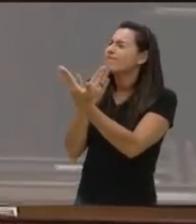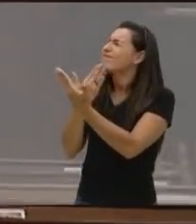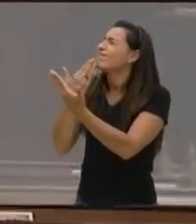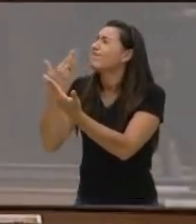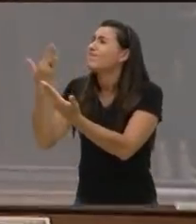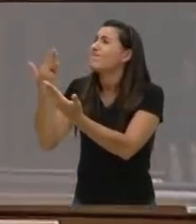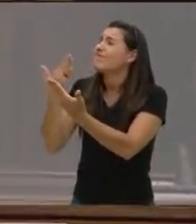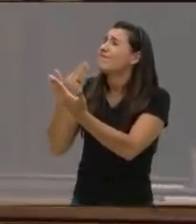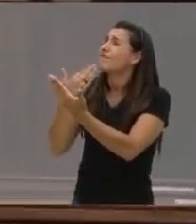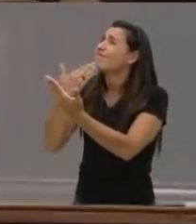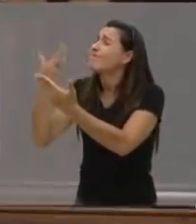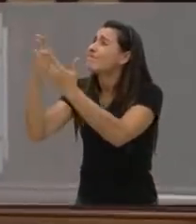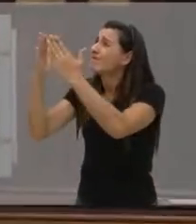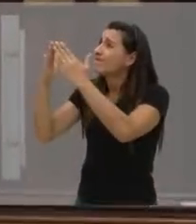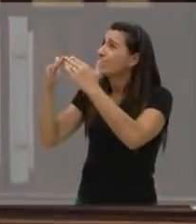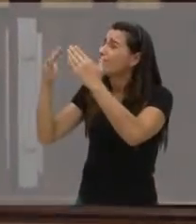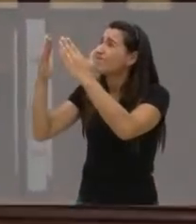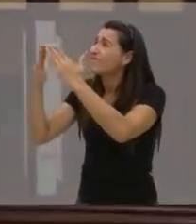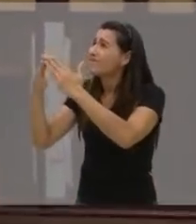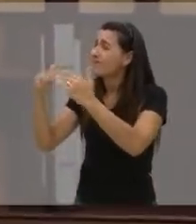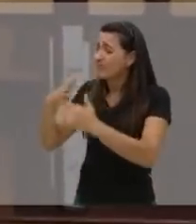clamamos, filhos